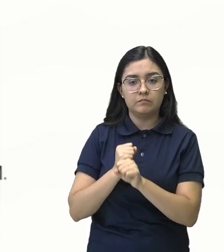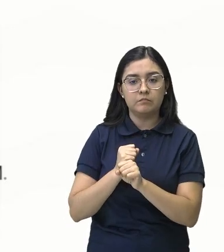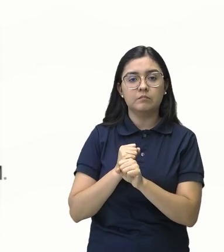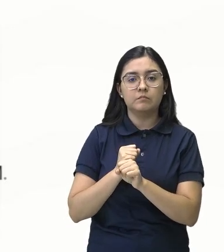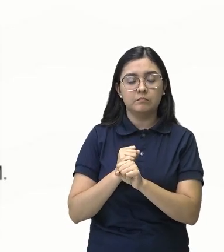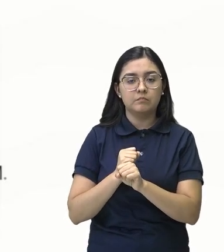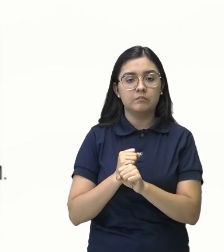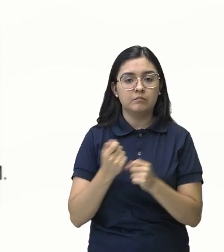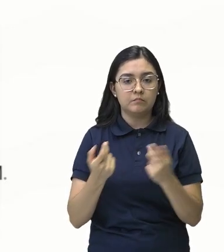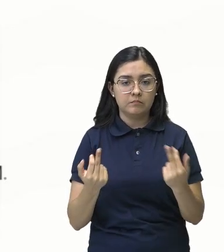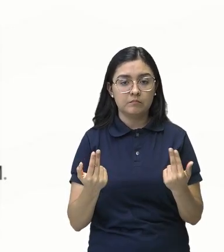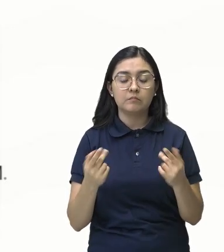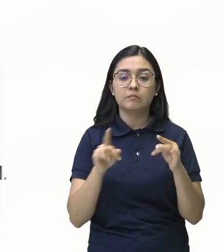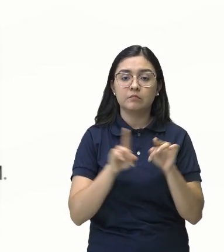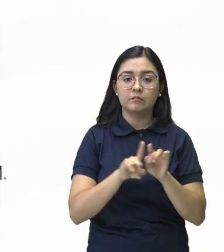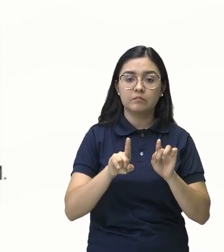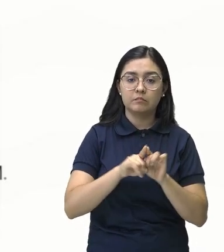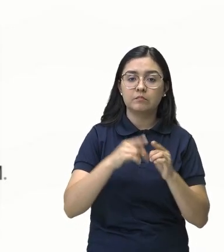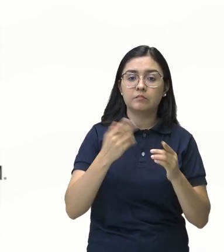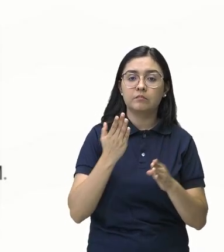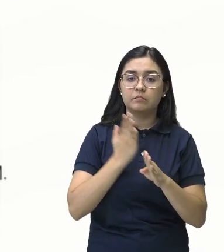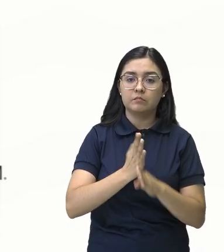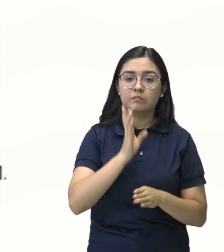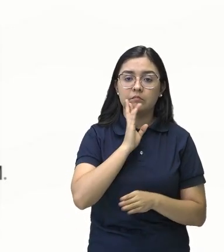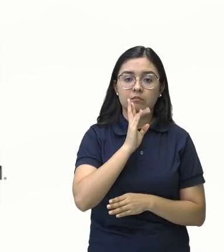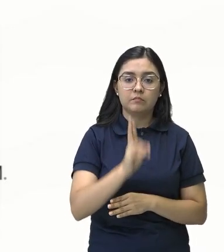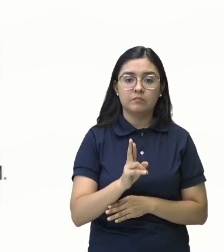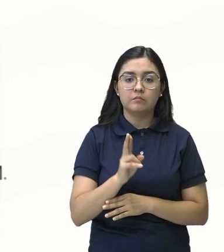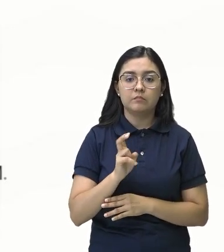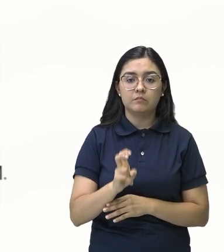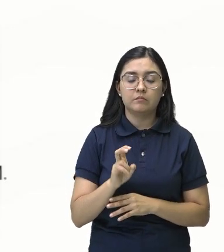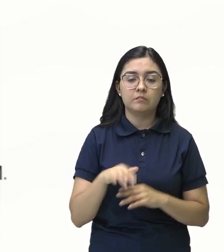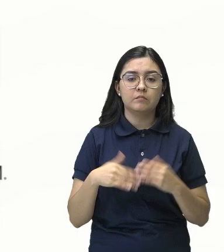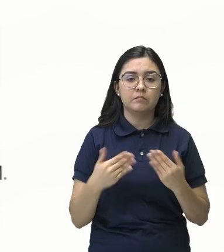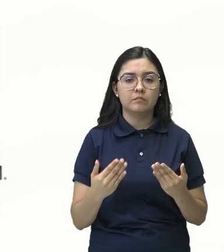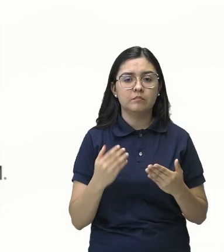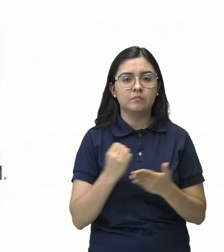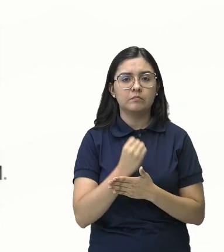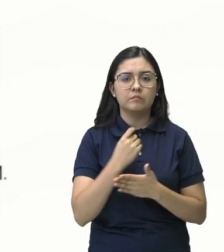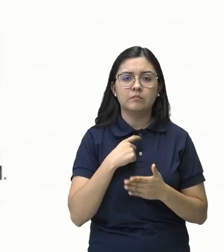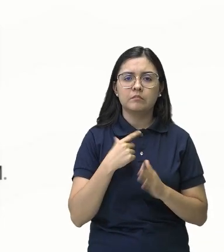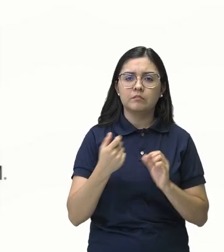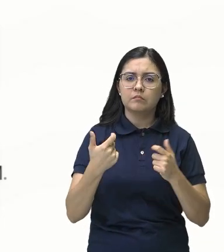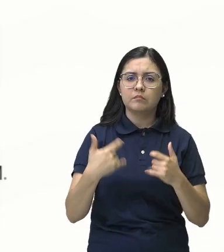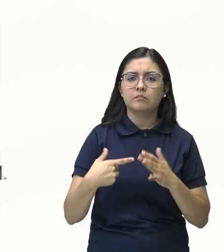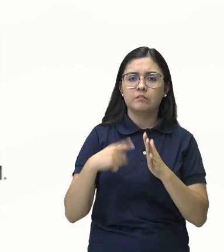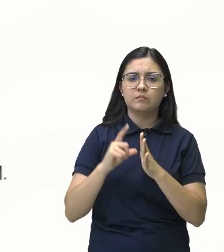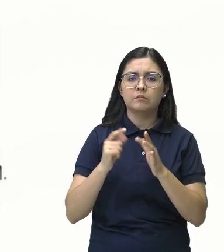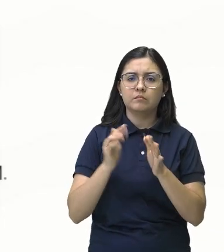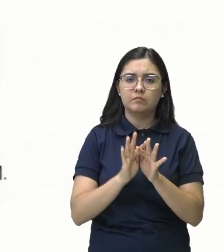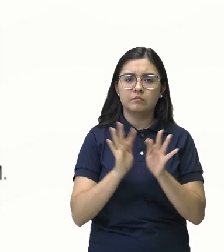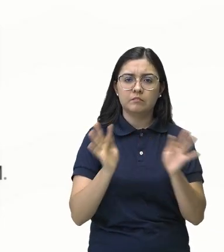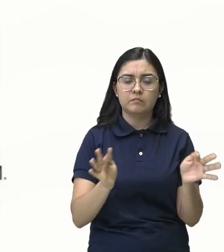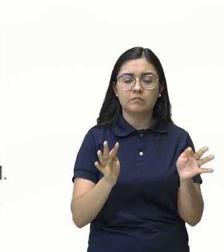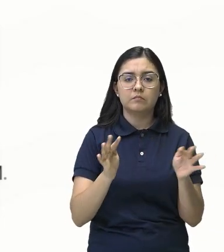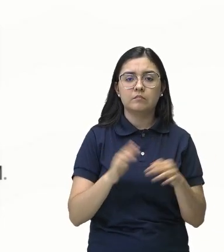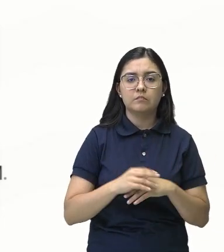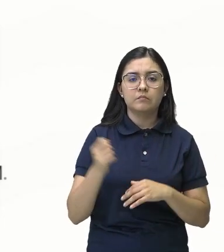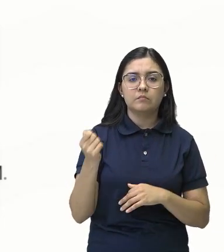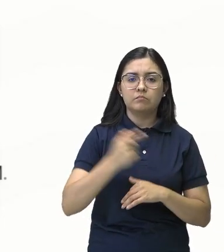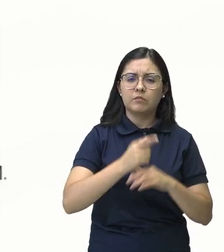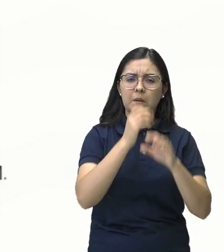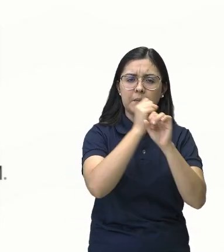lado. E eu também chegaria no mesmo resultado. Poxa, professor, por que o senhor não falou isso antes? Que era bem mais fácil que a gente fazer toda aquela